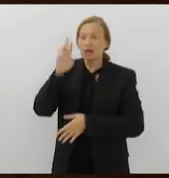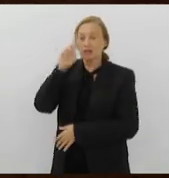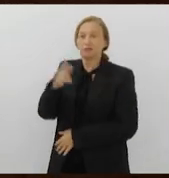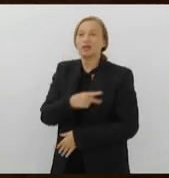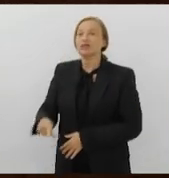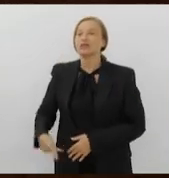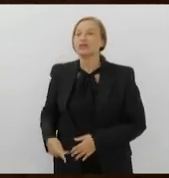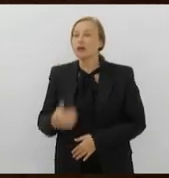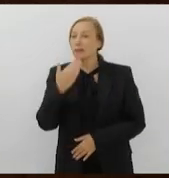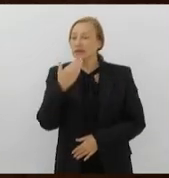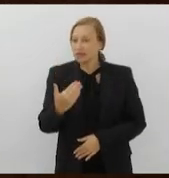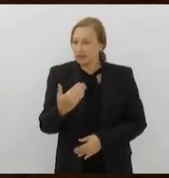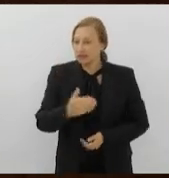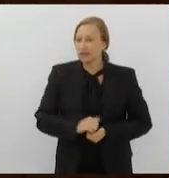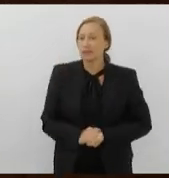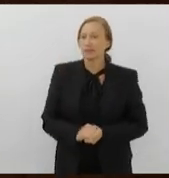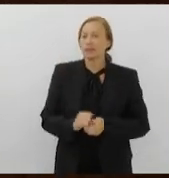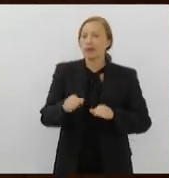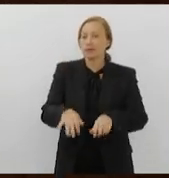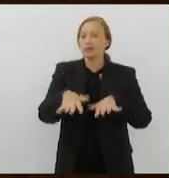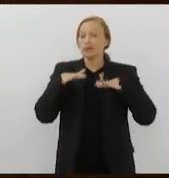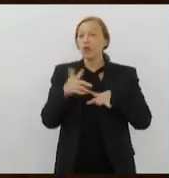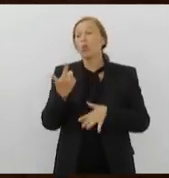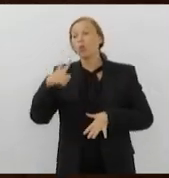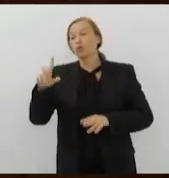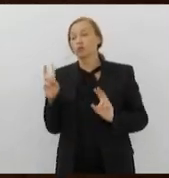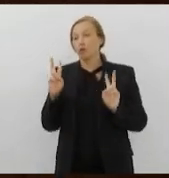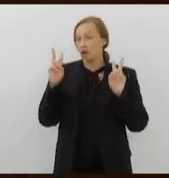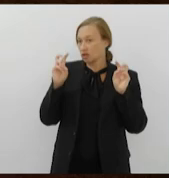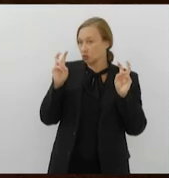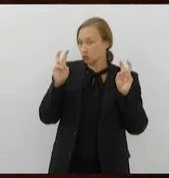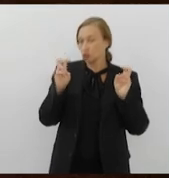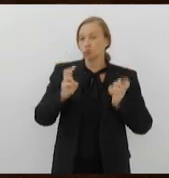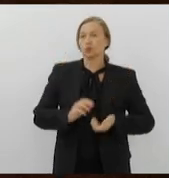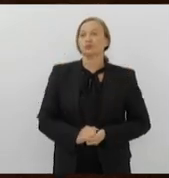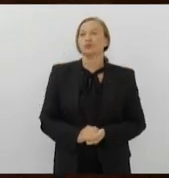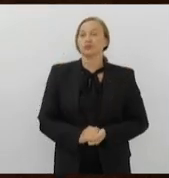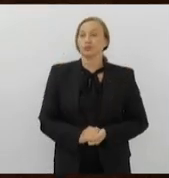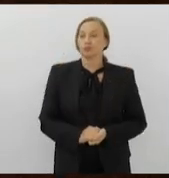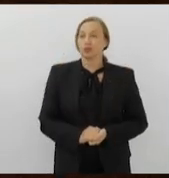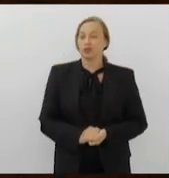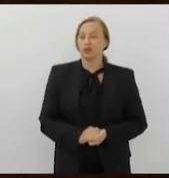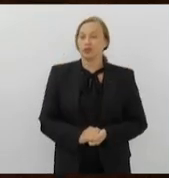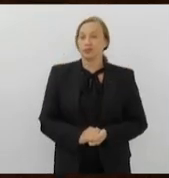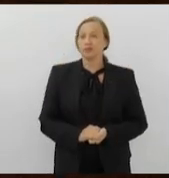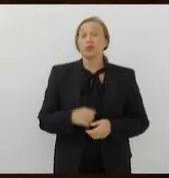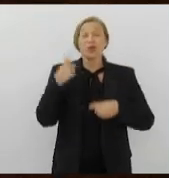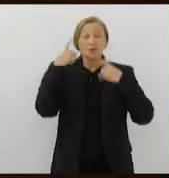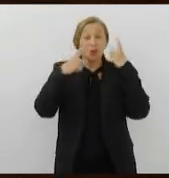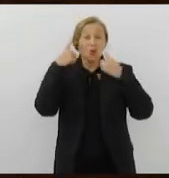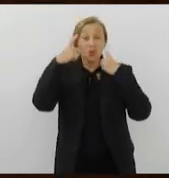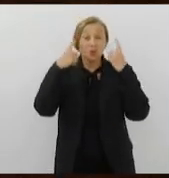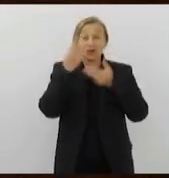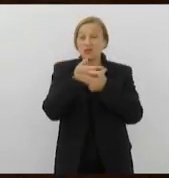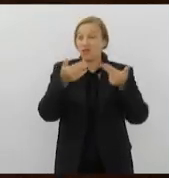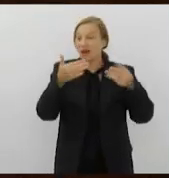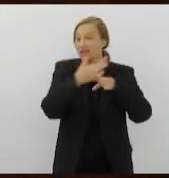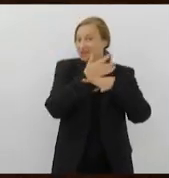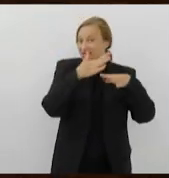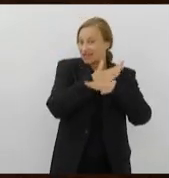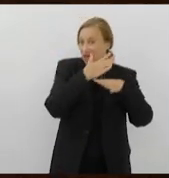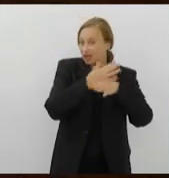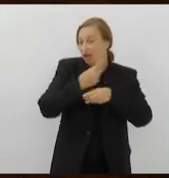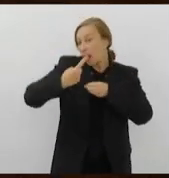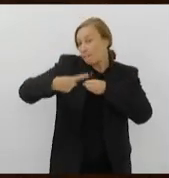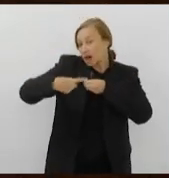chamar a atenção aqui no parlamento de um outro assunto que vem tirando o sono de várias cidades, de bairros da